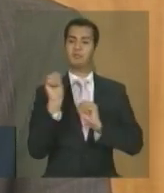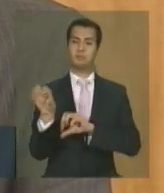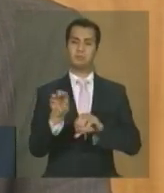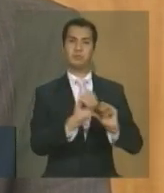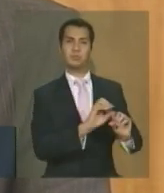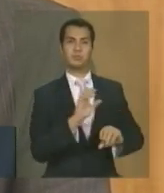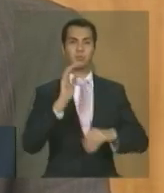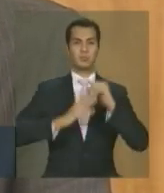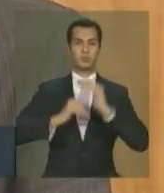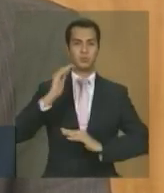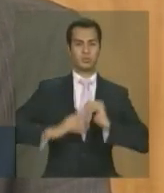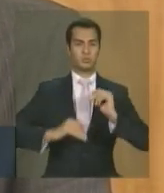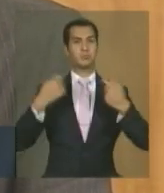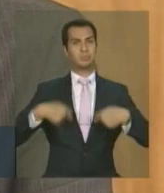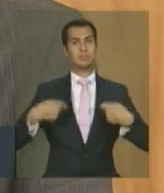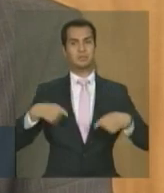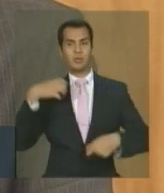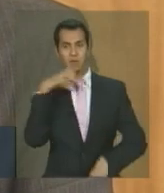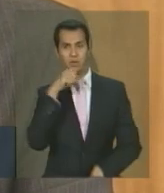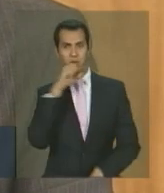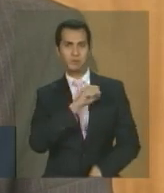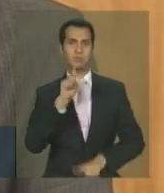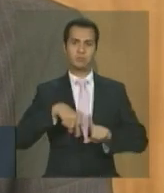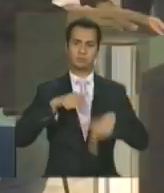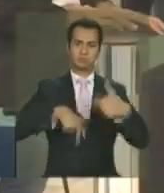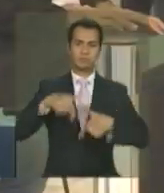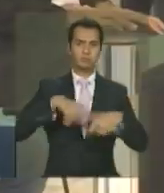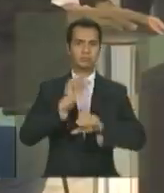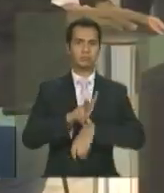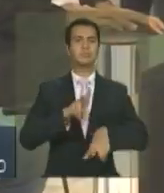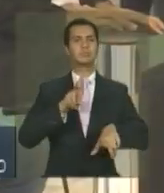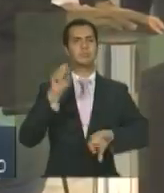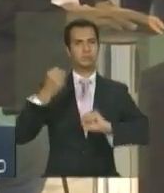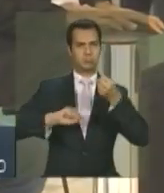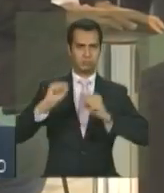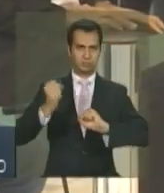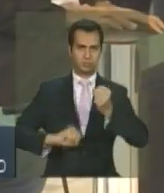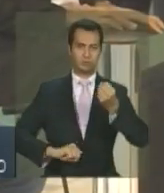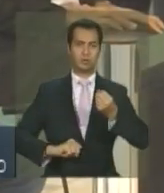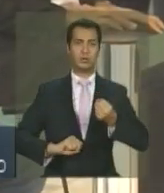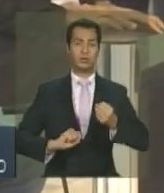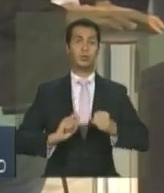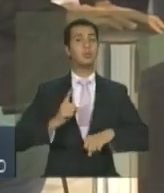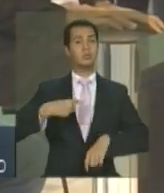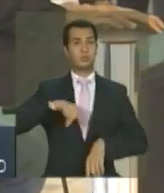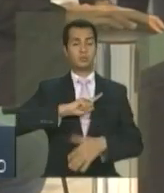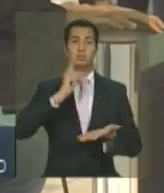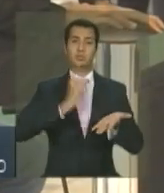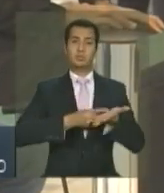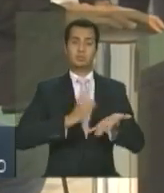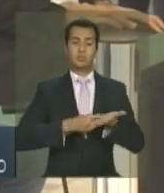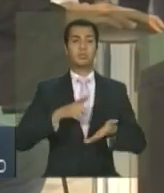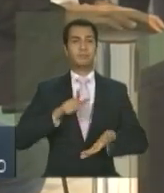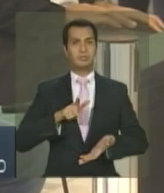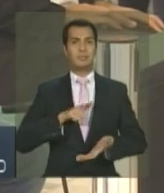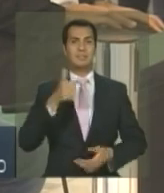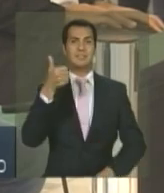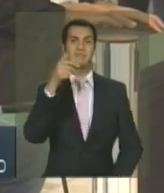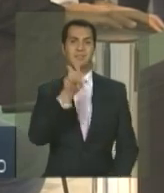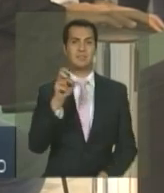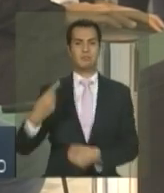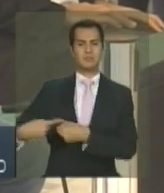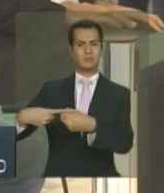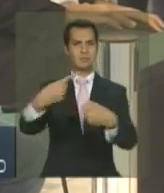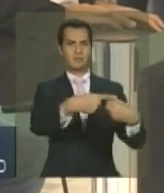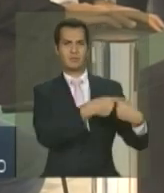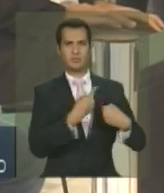essa pressão, essa demanda de mão de obra. E há um compromisso com um consórcio público de 15 municípios que